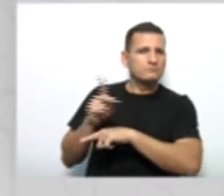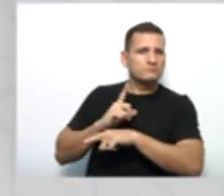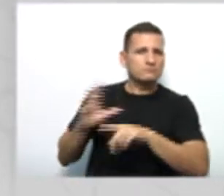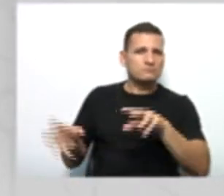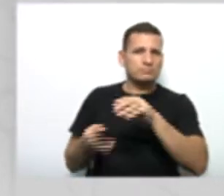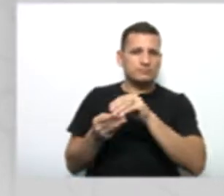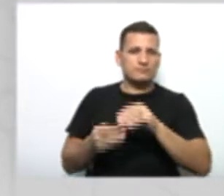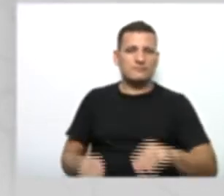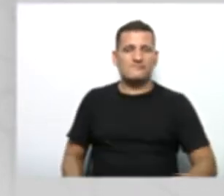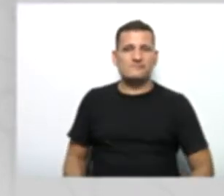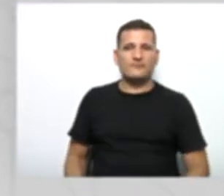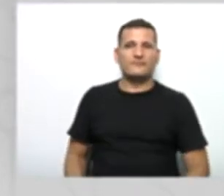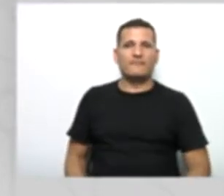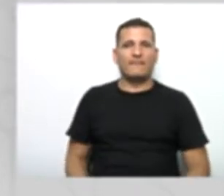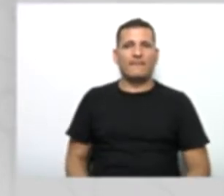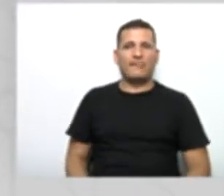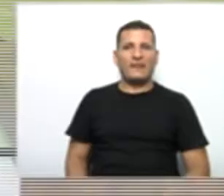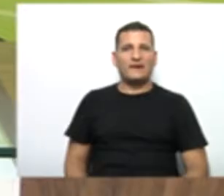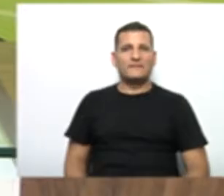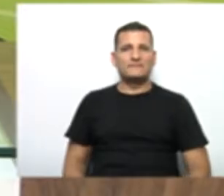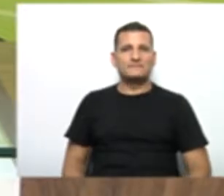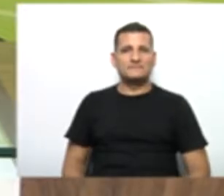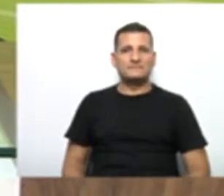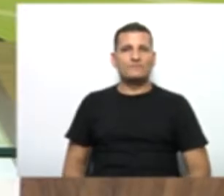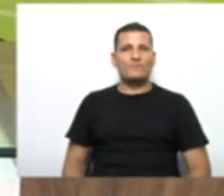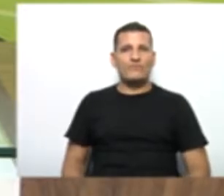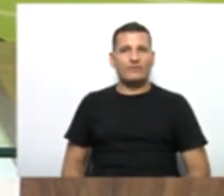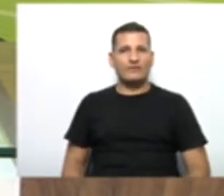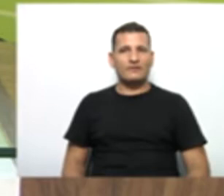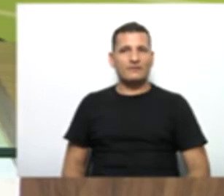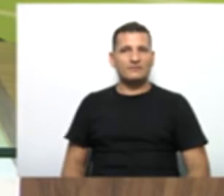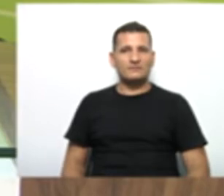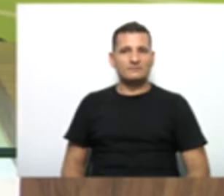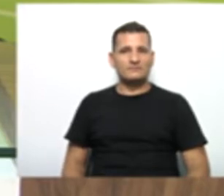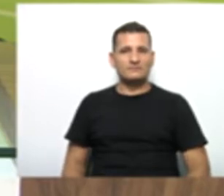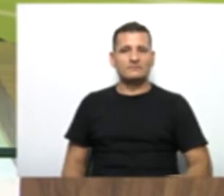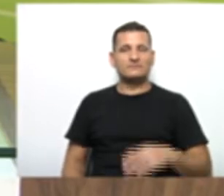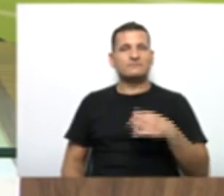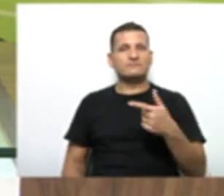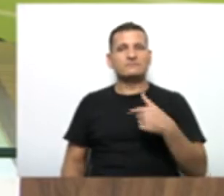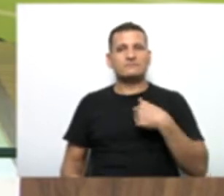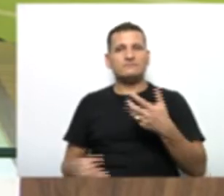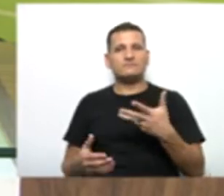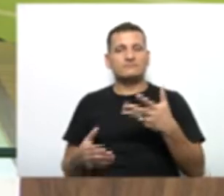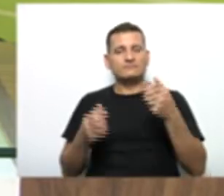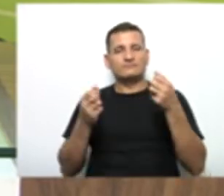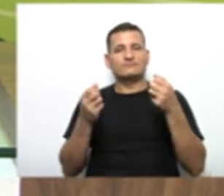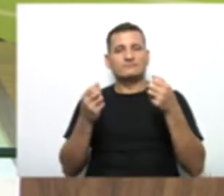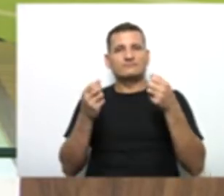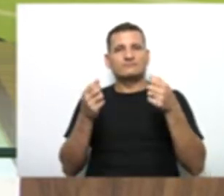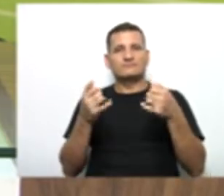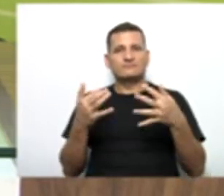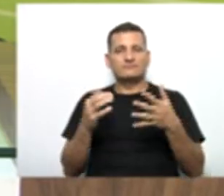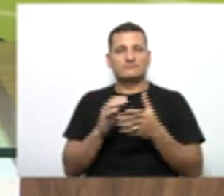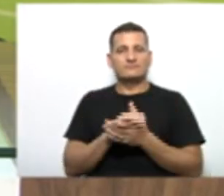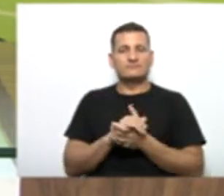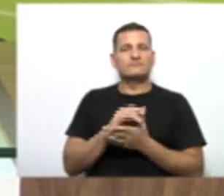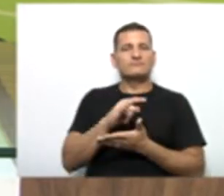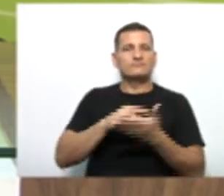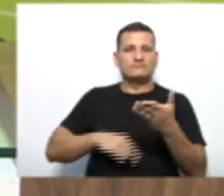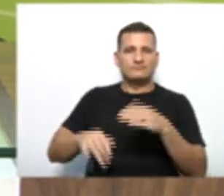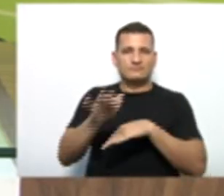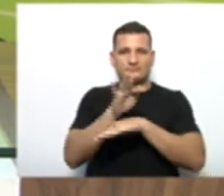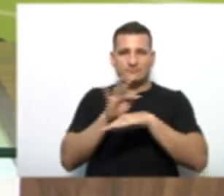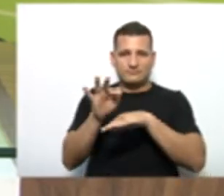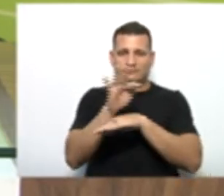Cássio? Sim, professor Wesley, eu queria citar, enquanto documento formal que almeja